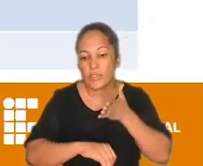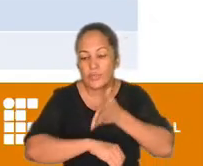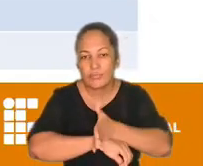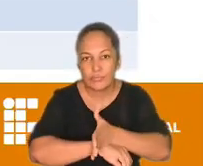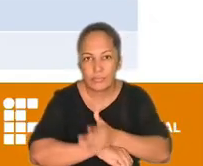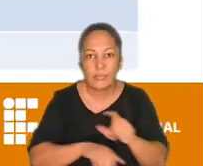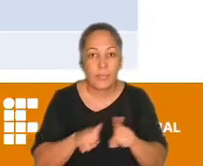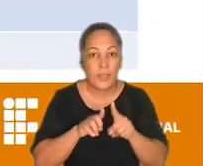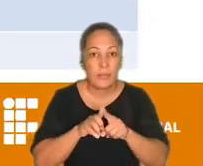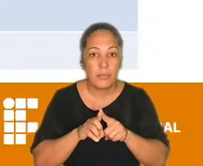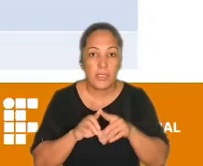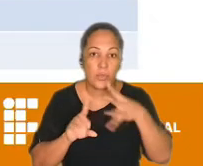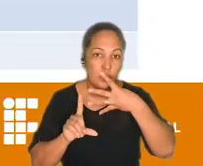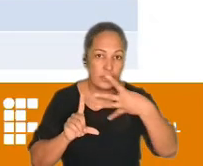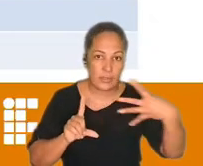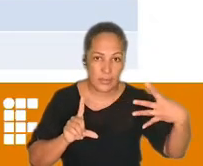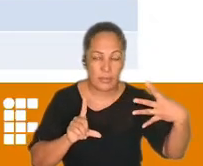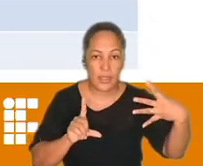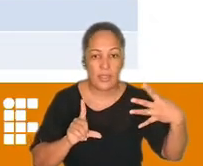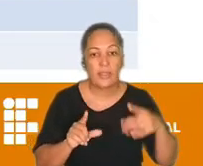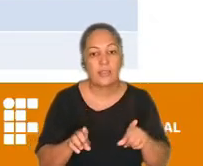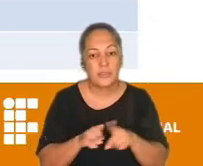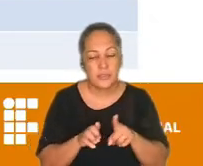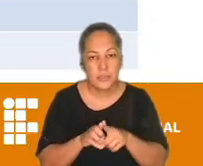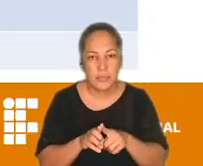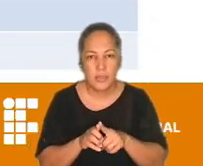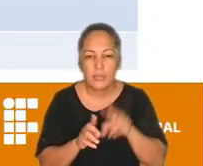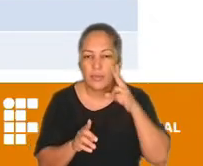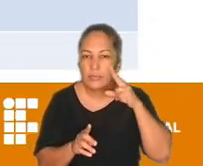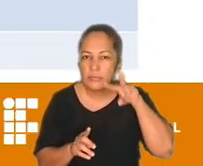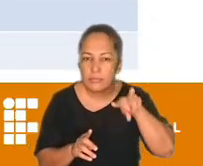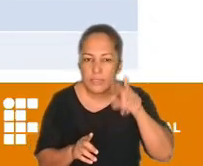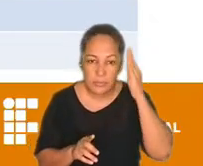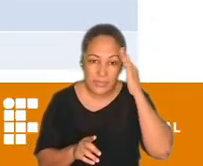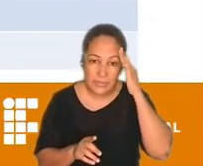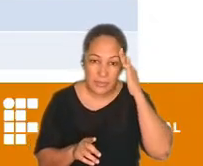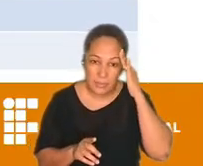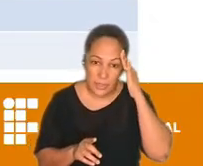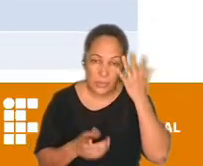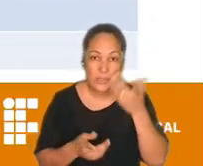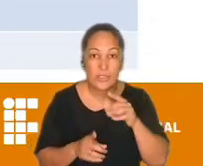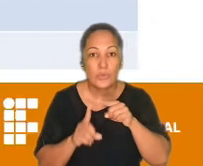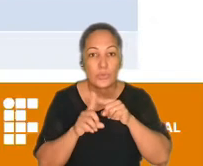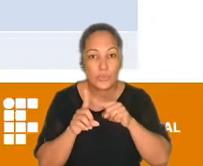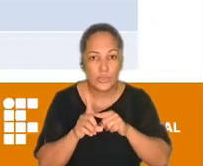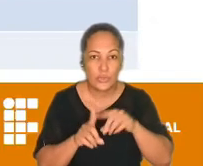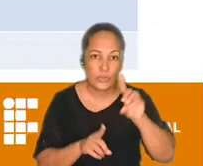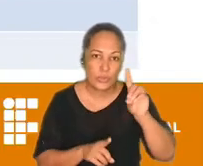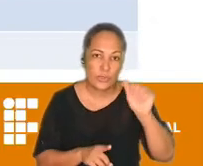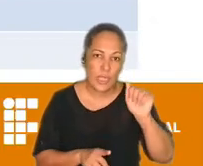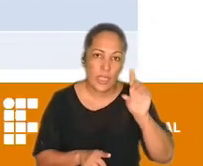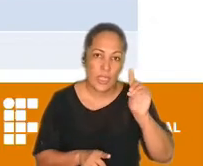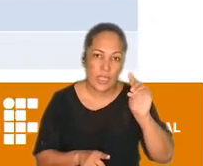de conversão desses para a gente identificar, uma tabelinha para vocês identificar os tipos desses dados, olha só. ID, qual